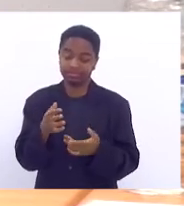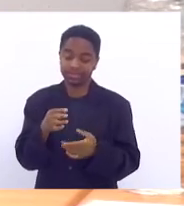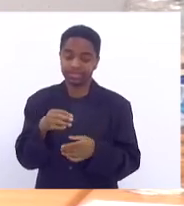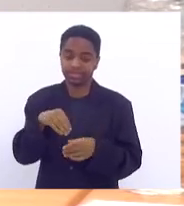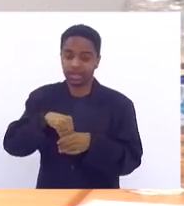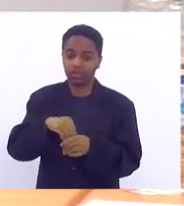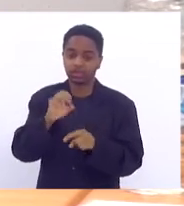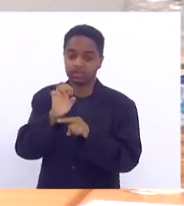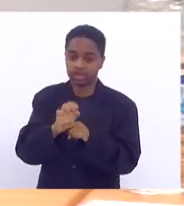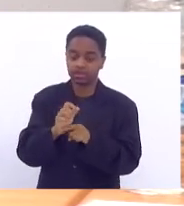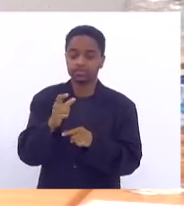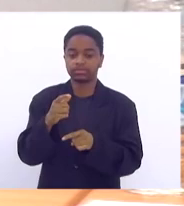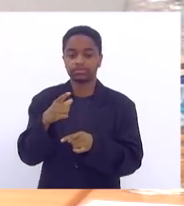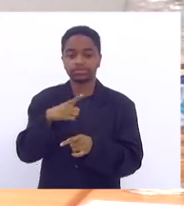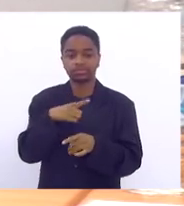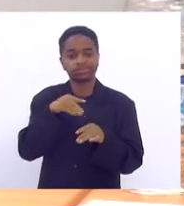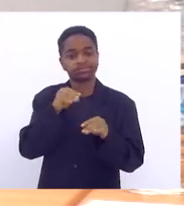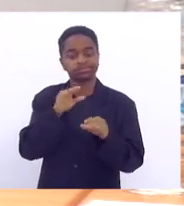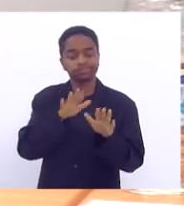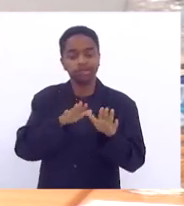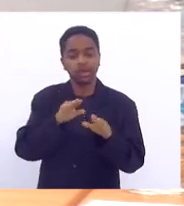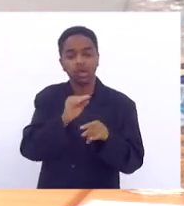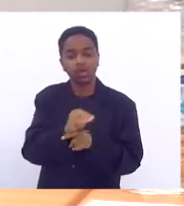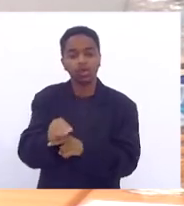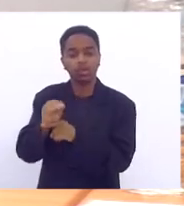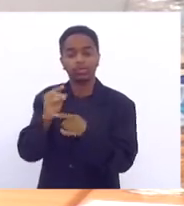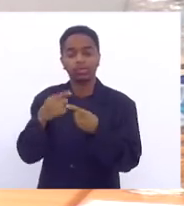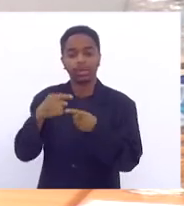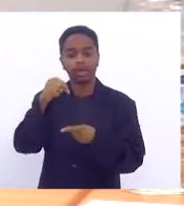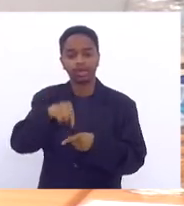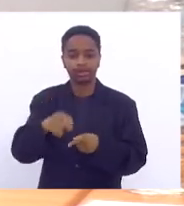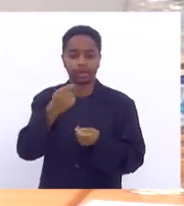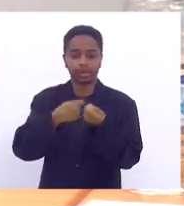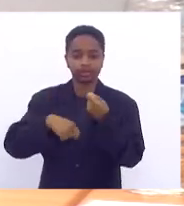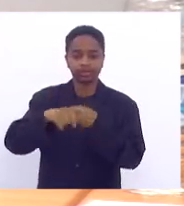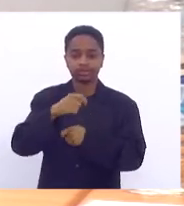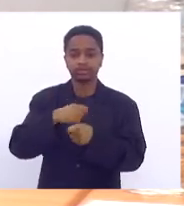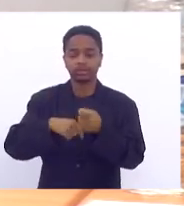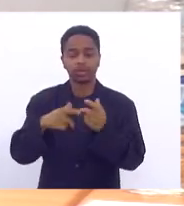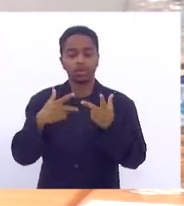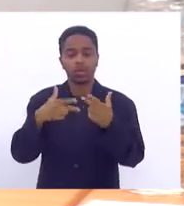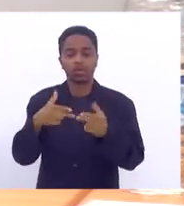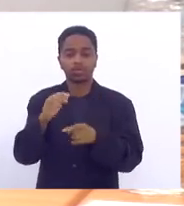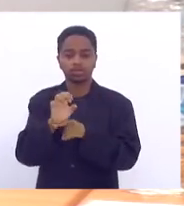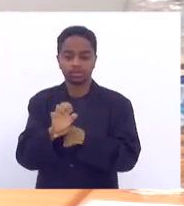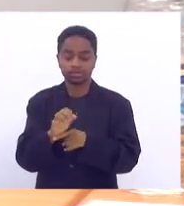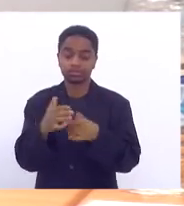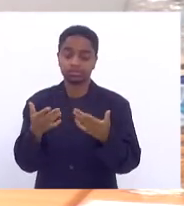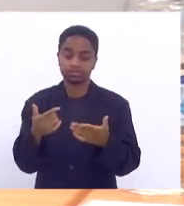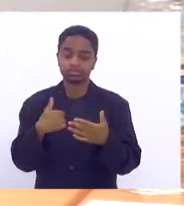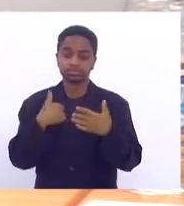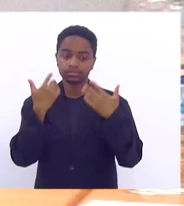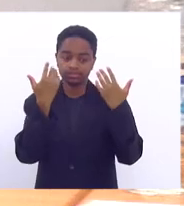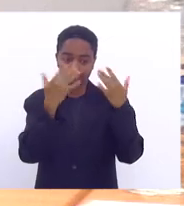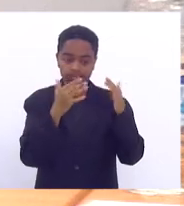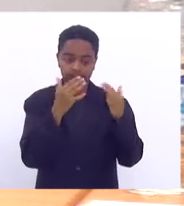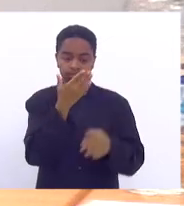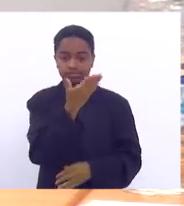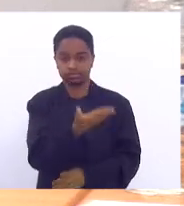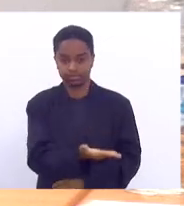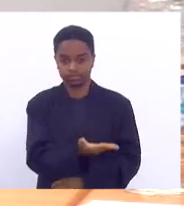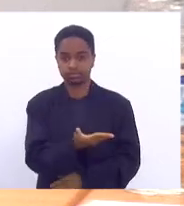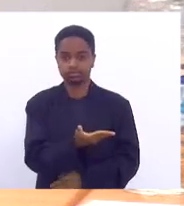Legislativa é é um uma administração como se fosse de um estado e eu parabenizo muito ao ao